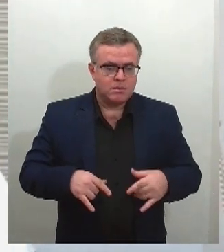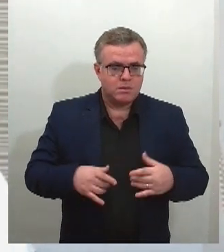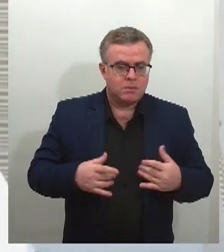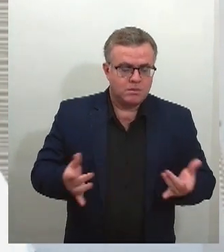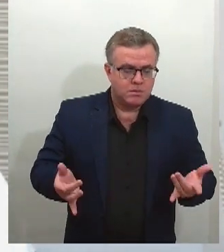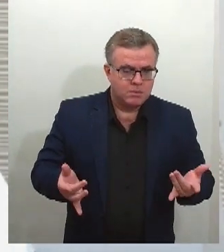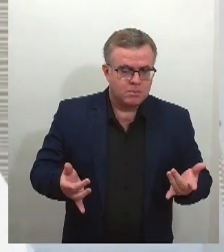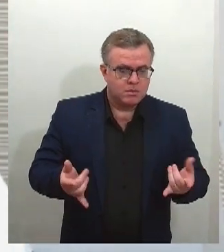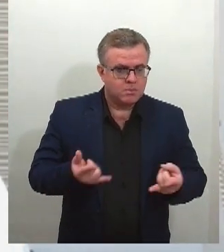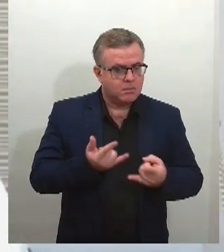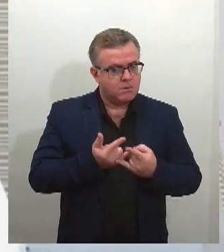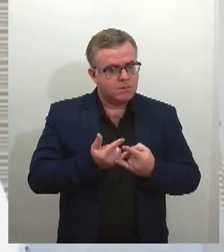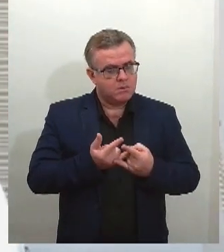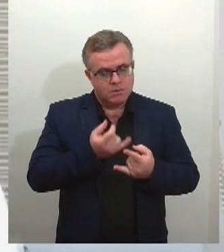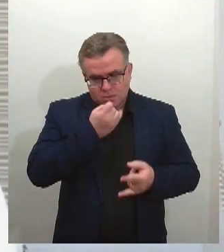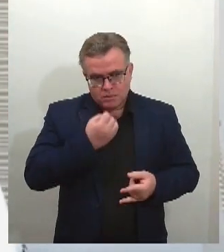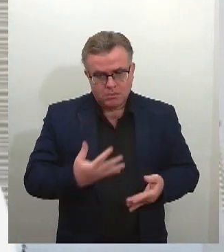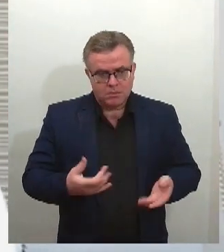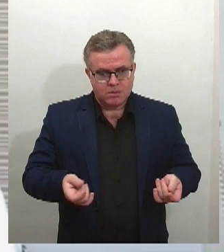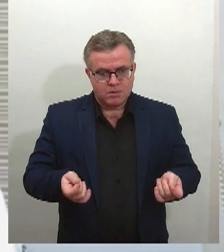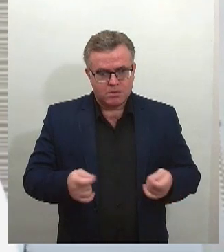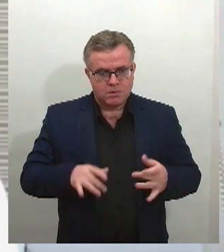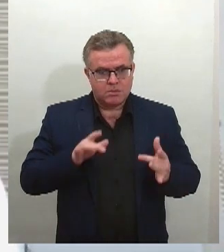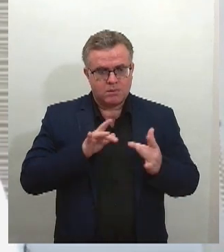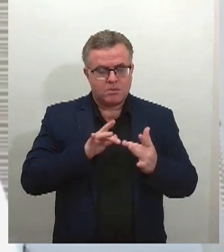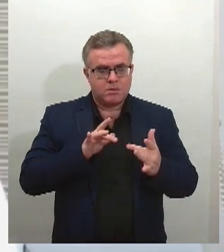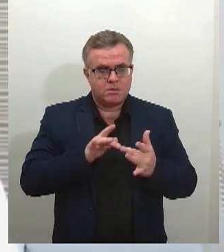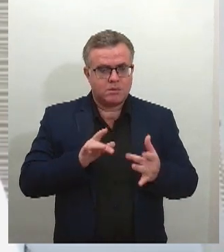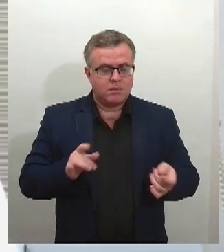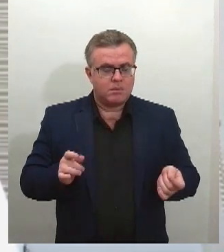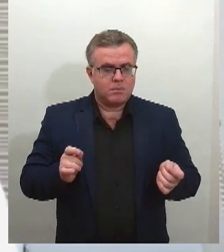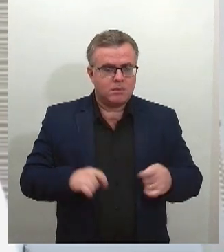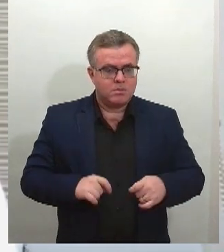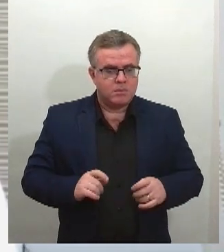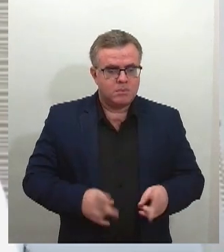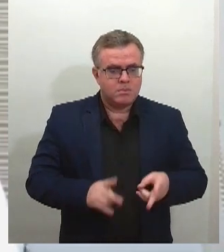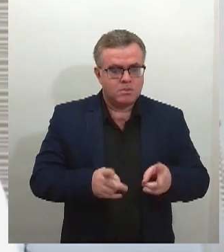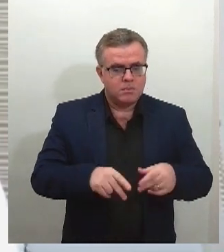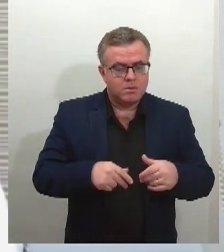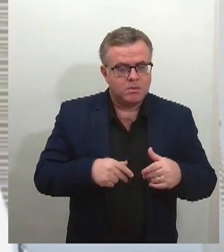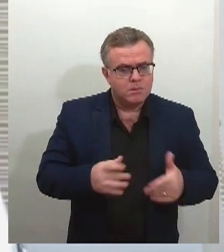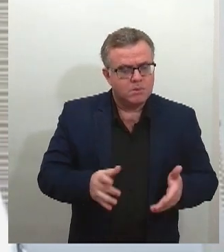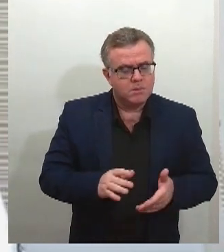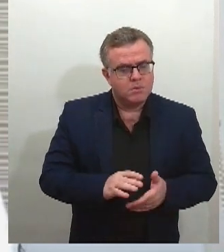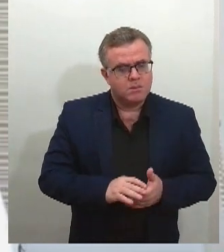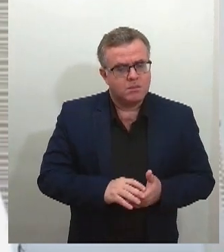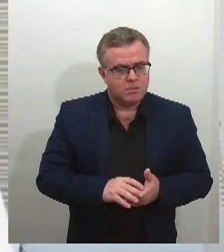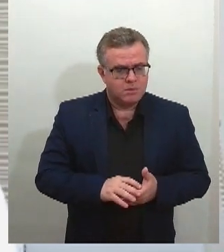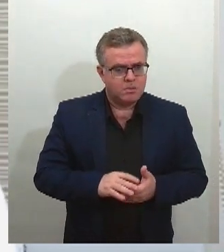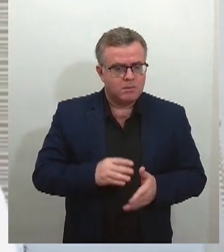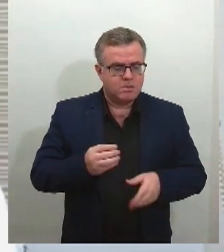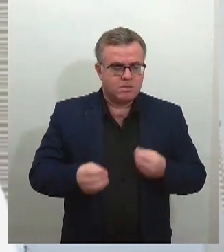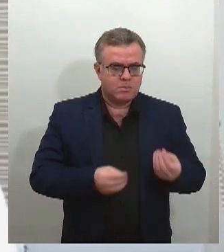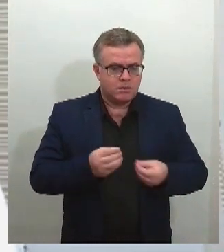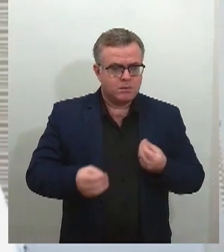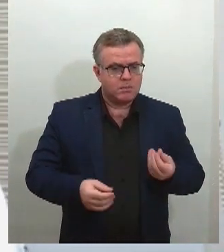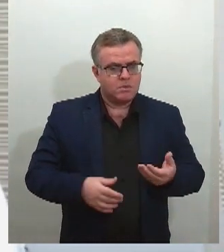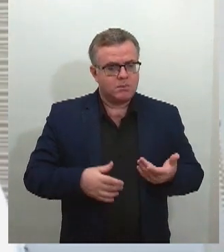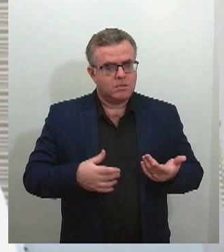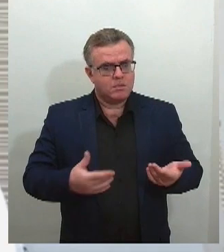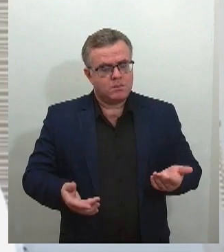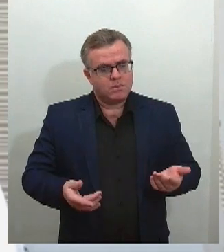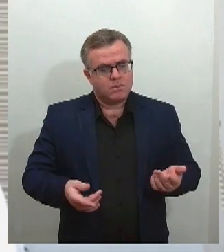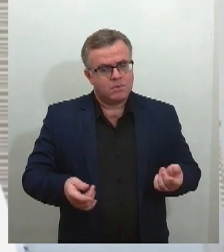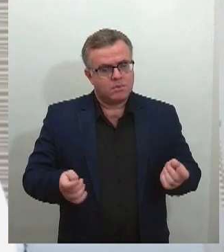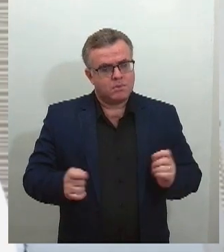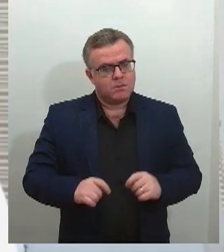o contato com a bolsa escrotal, ou até mesmo com o toque, né, com a mão, pode levar ao contágio